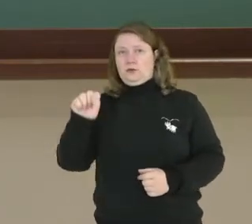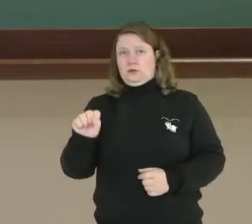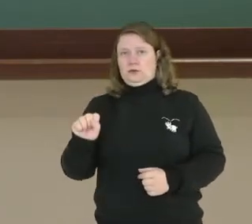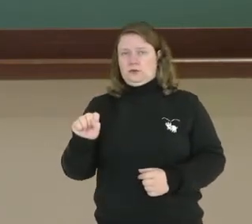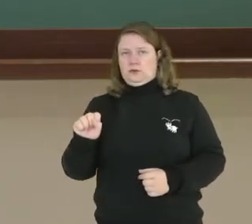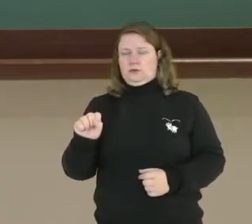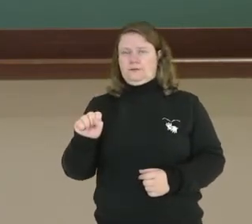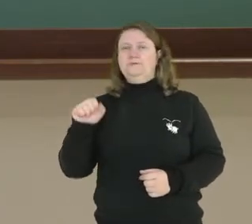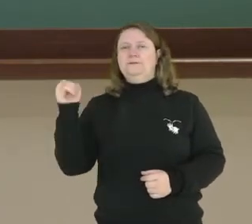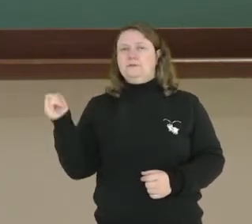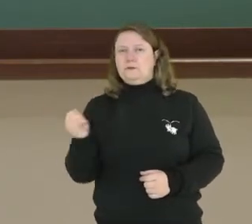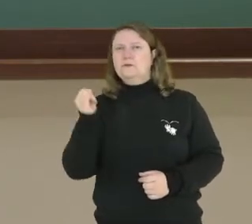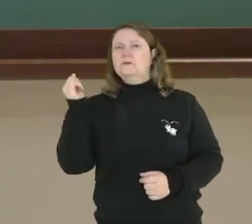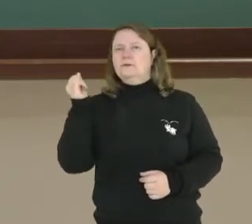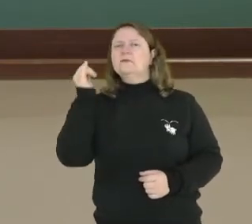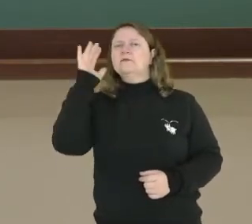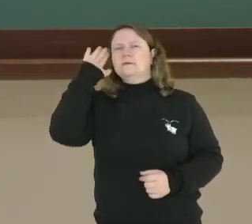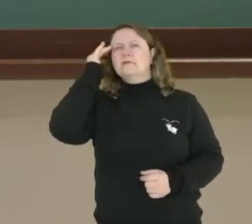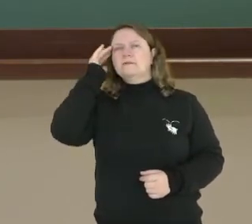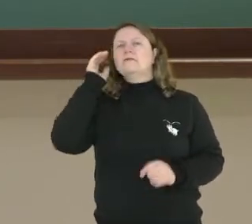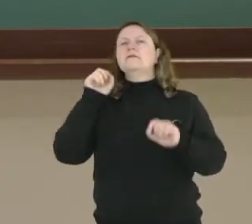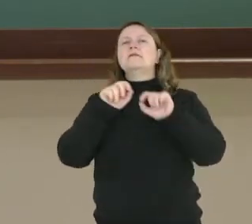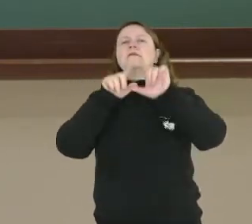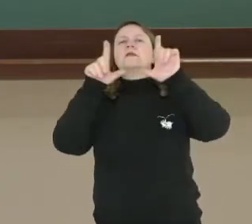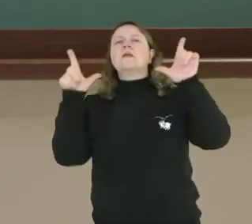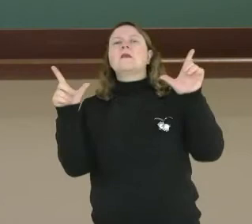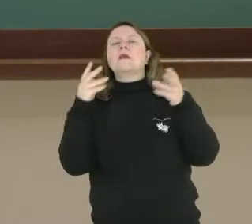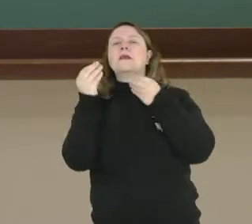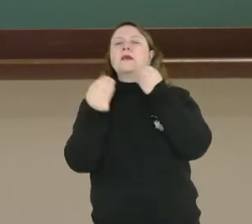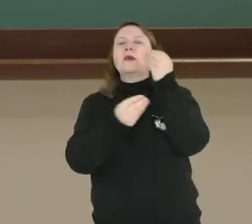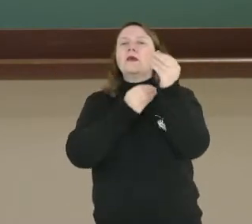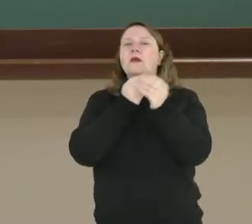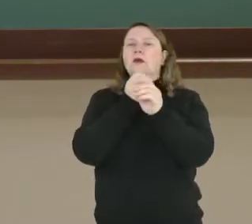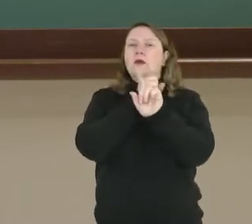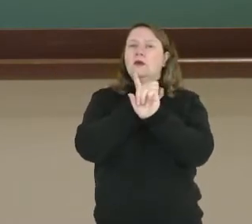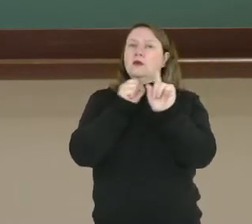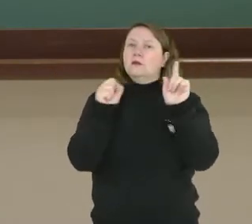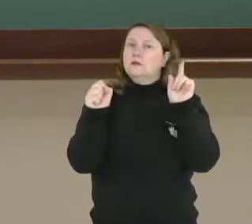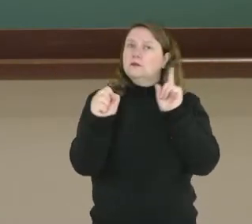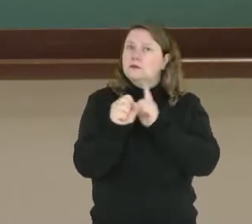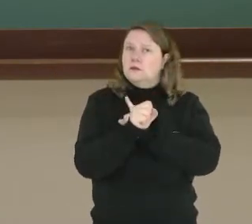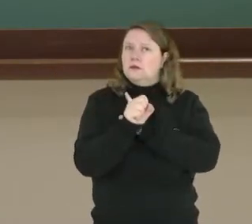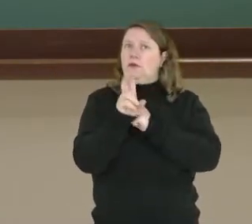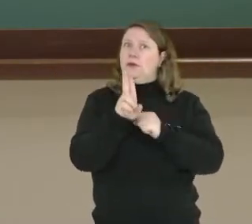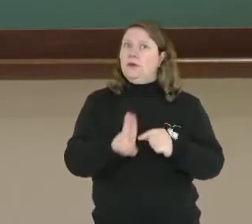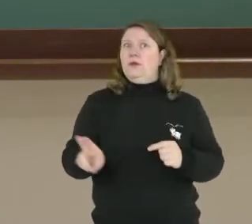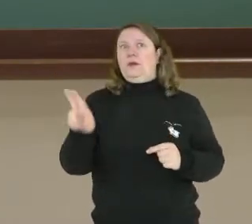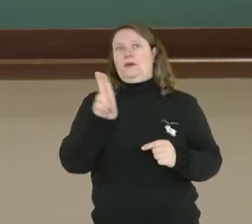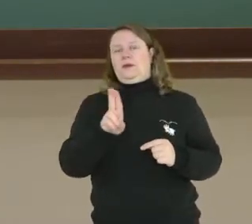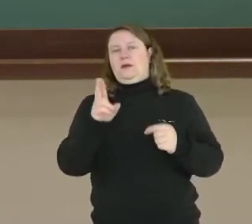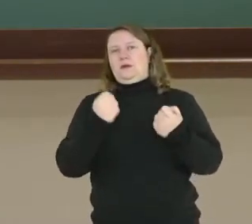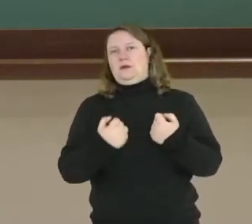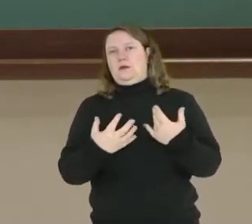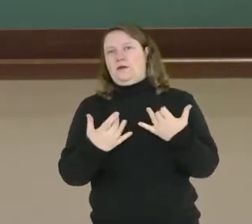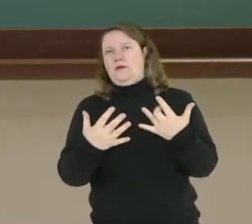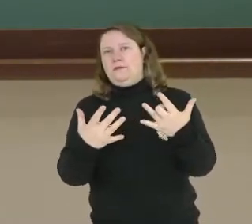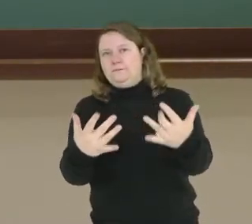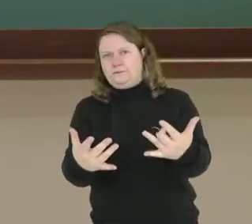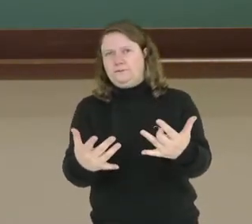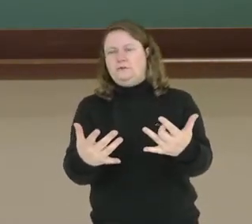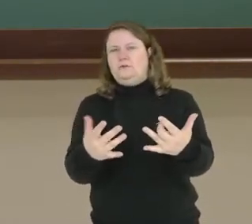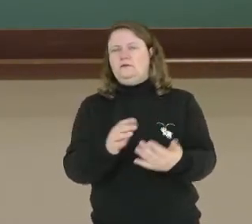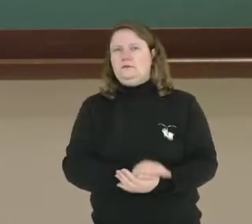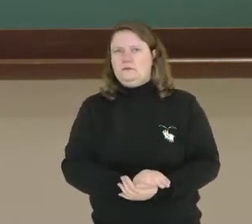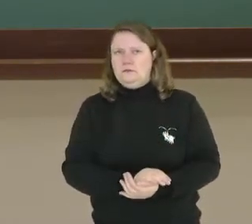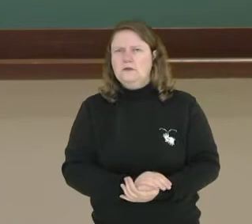É importantíssimo entender também como a sociedade utiliza a vegetação, os recursos que